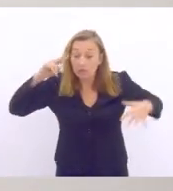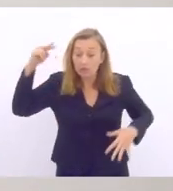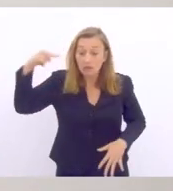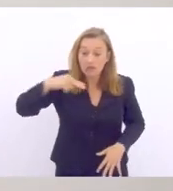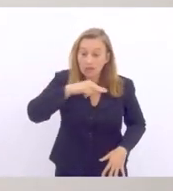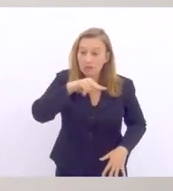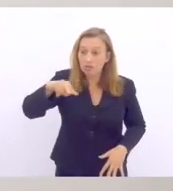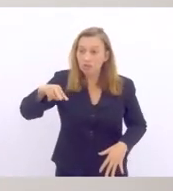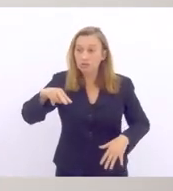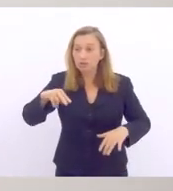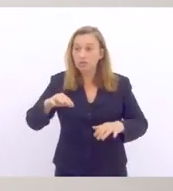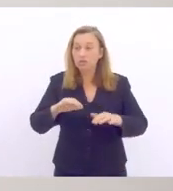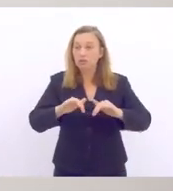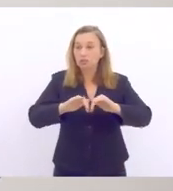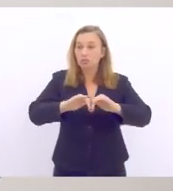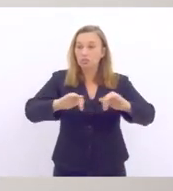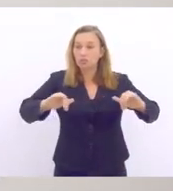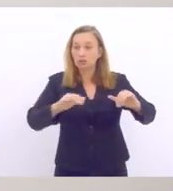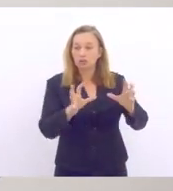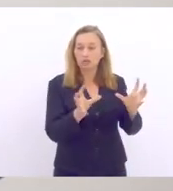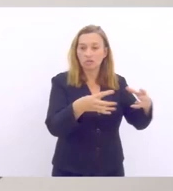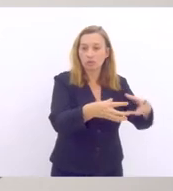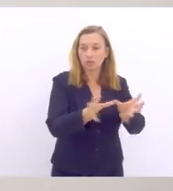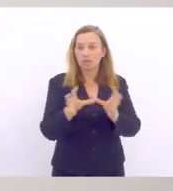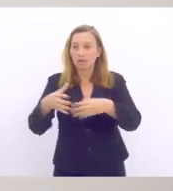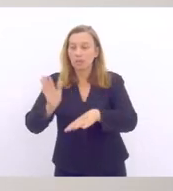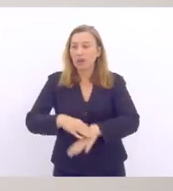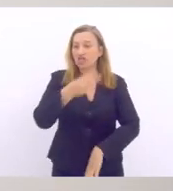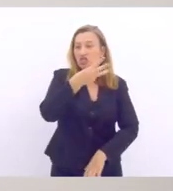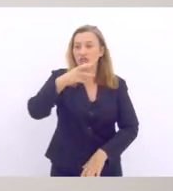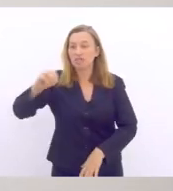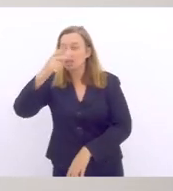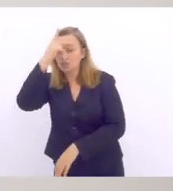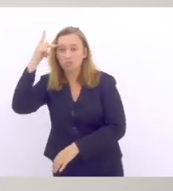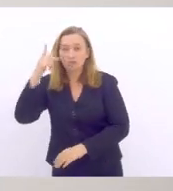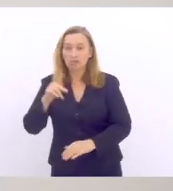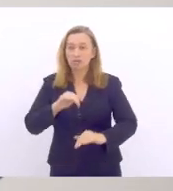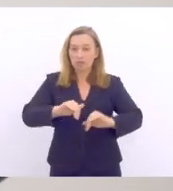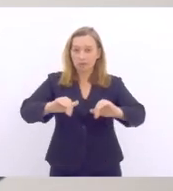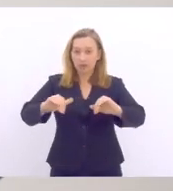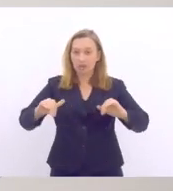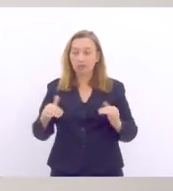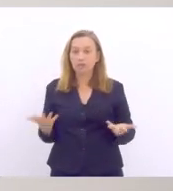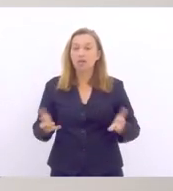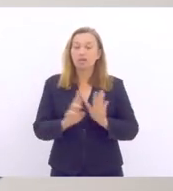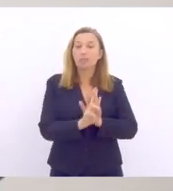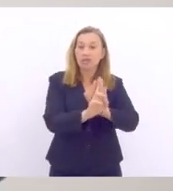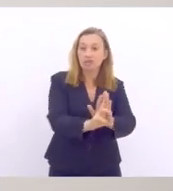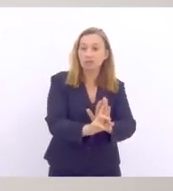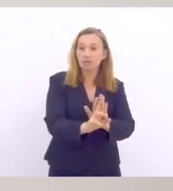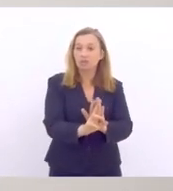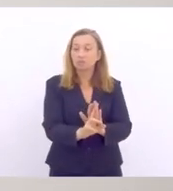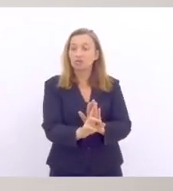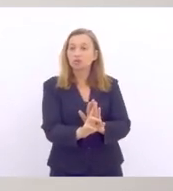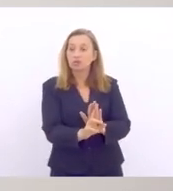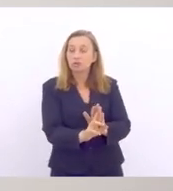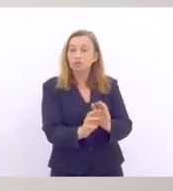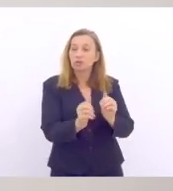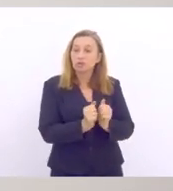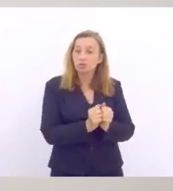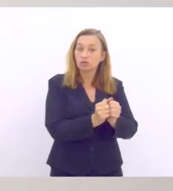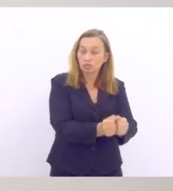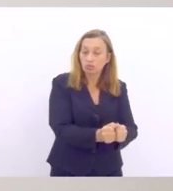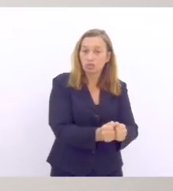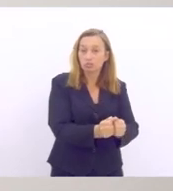um deslocamento em grupo, essa torcida tem para mais de 300 pessoas se deslocando, representando a torcida, andando junto com